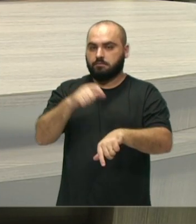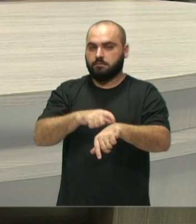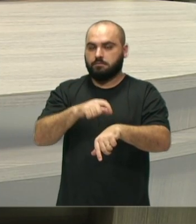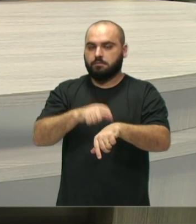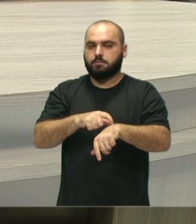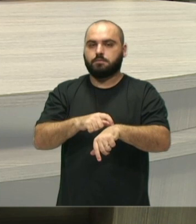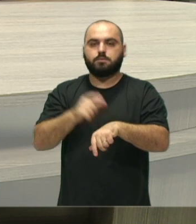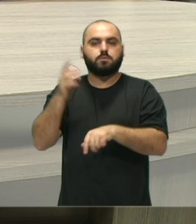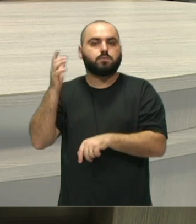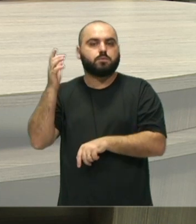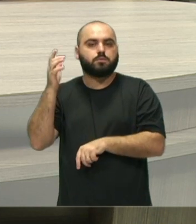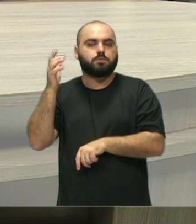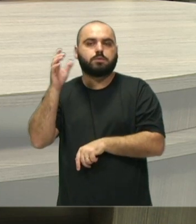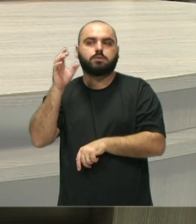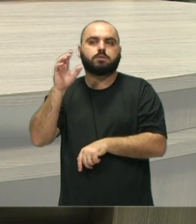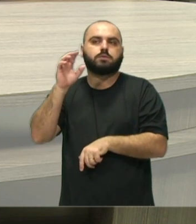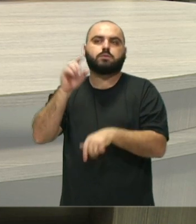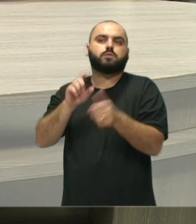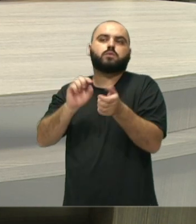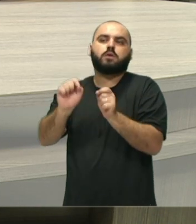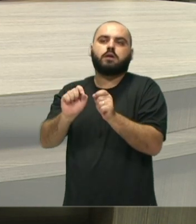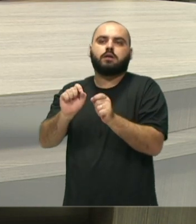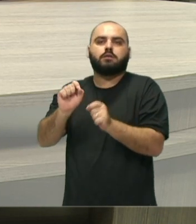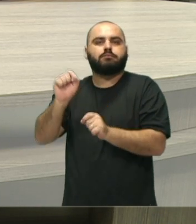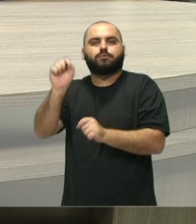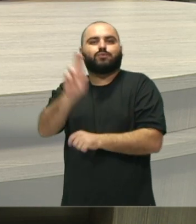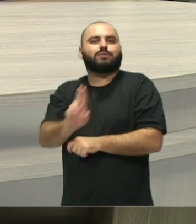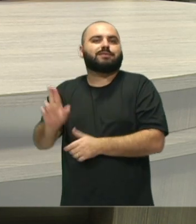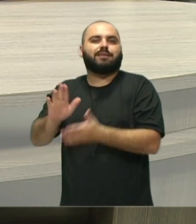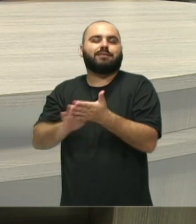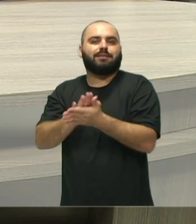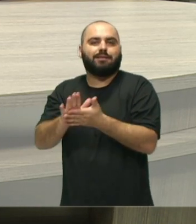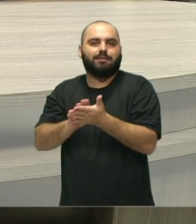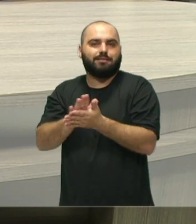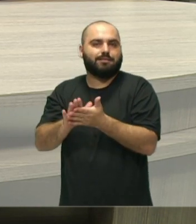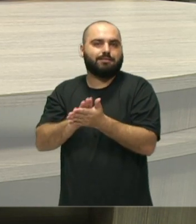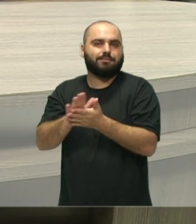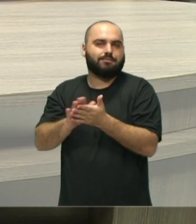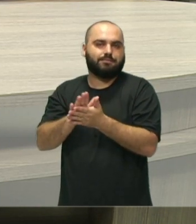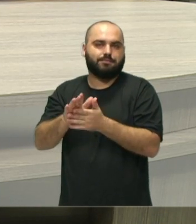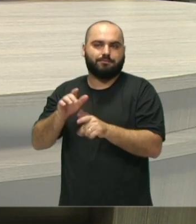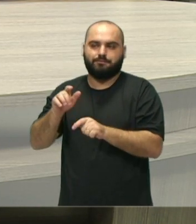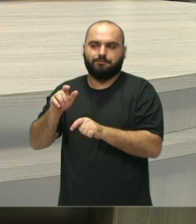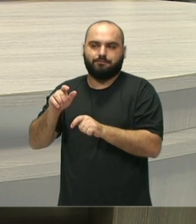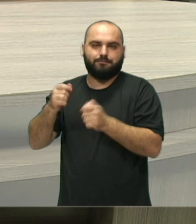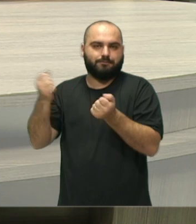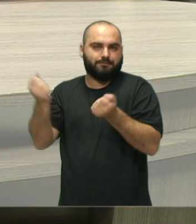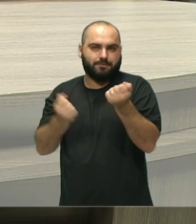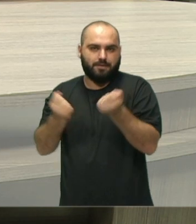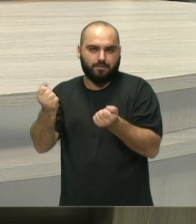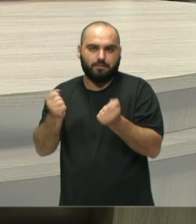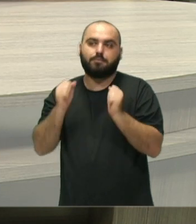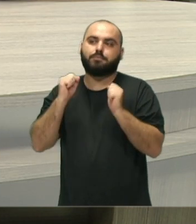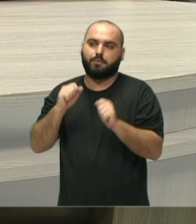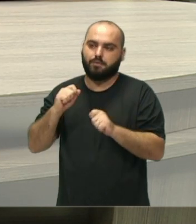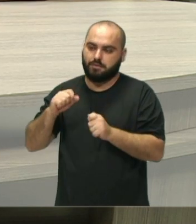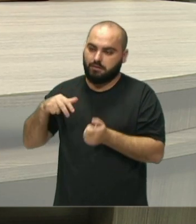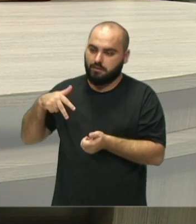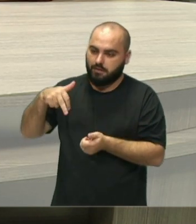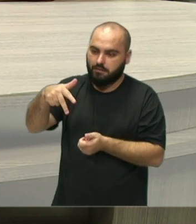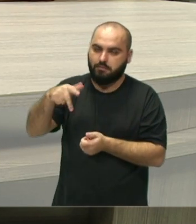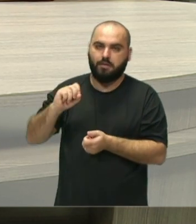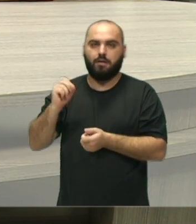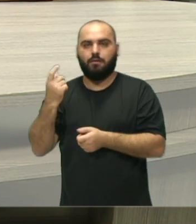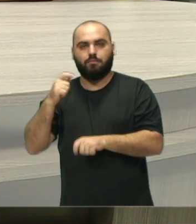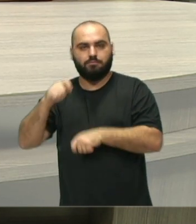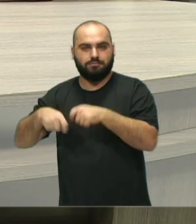uma forma que você não utilize veículo. Então, você pode utilizar caminhar ou a bicicleta como um veículo autopropelido,